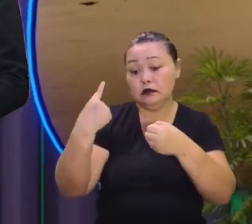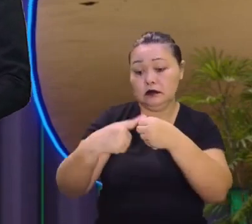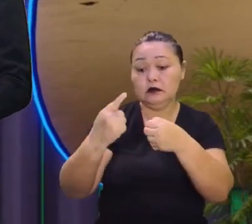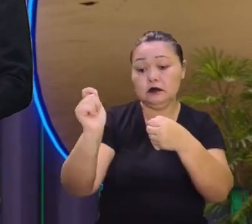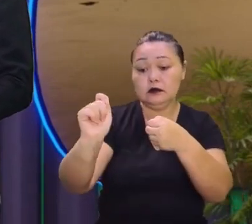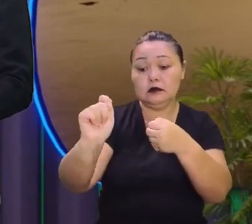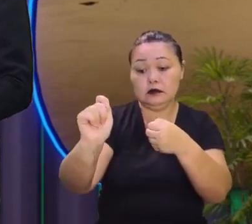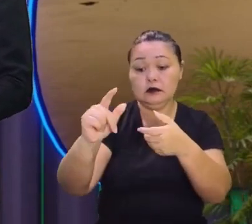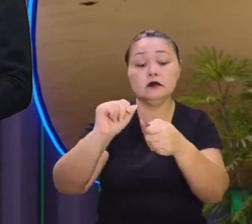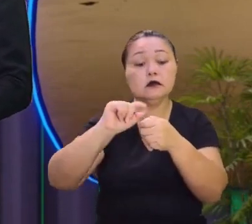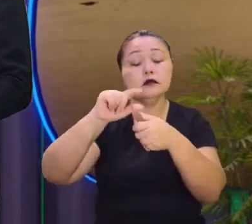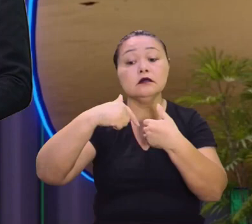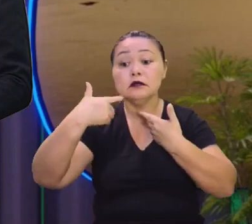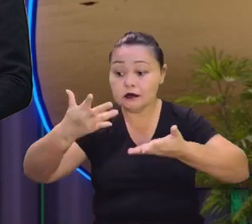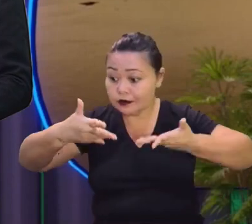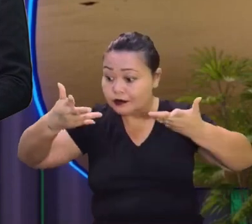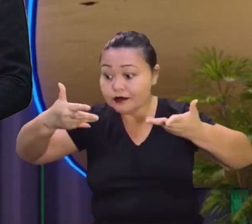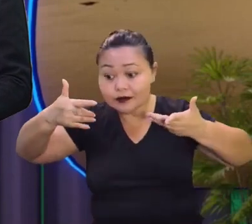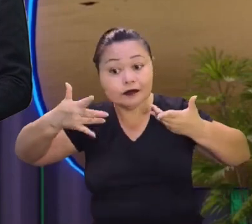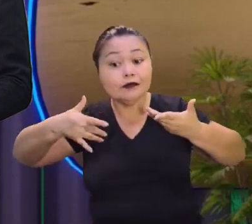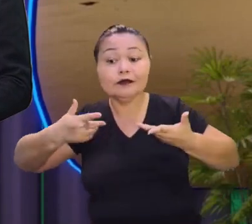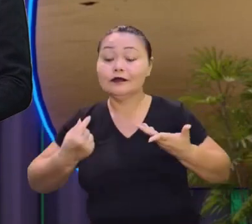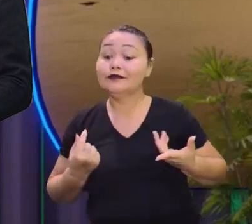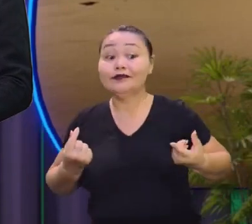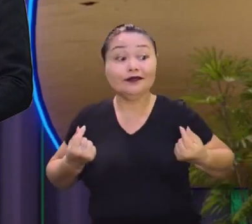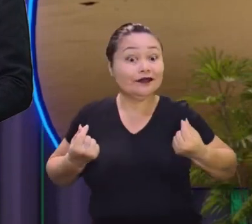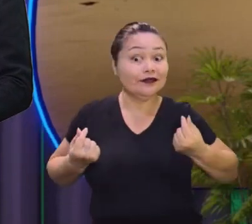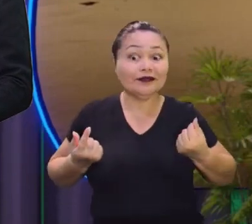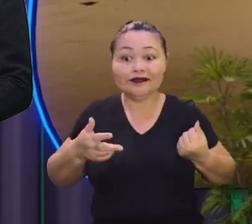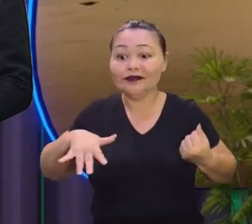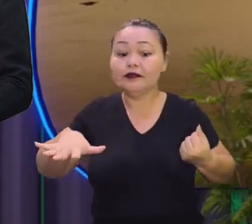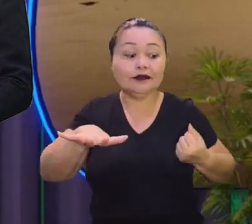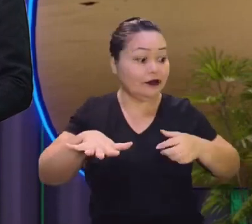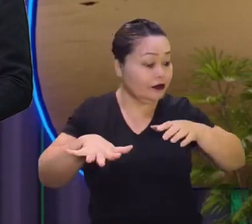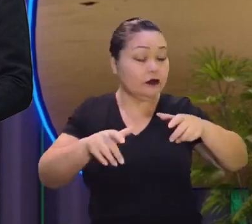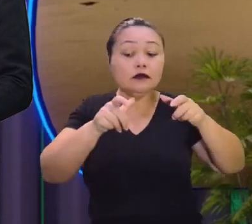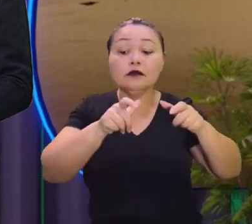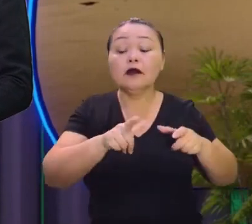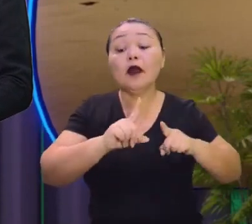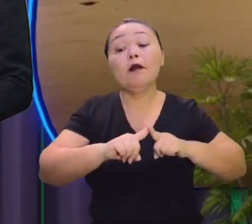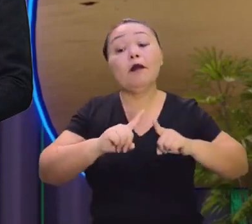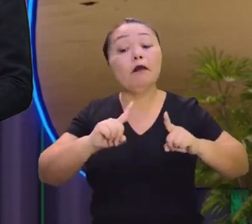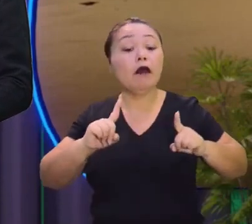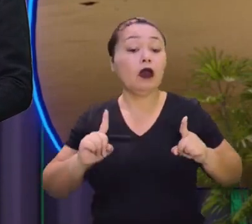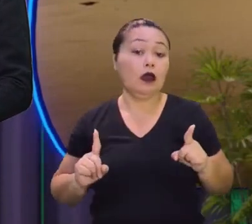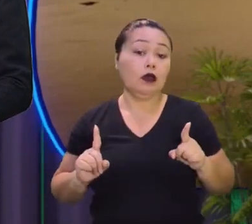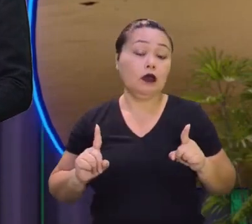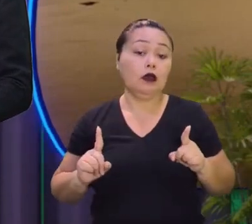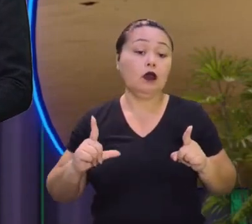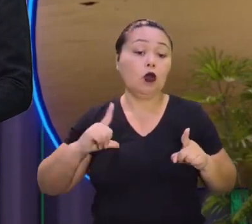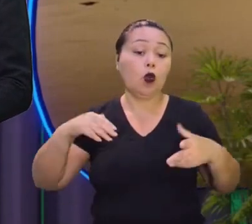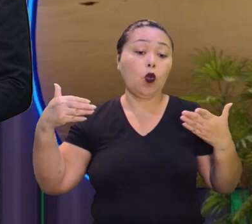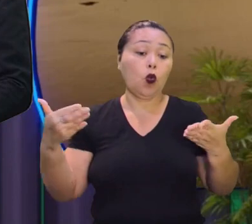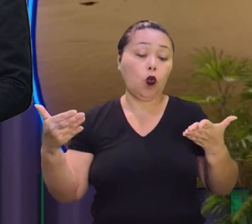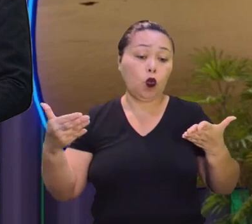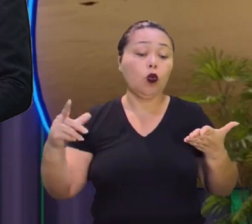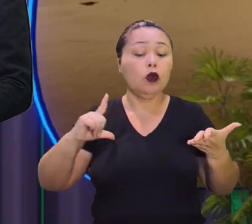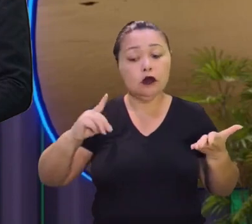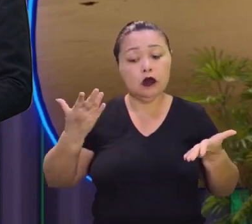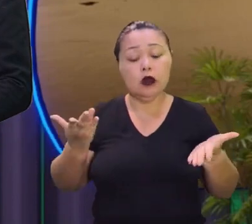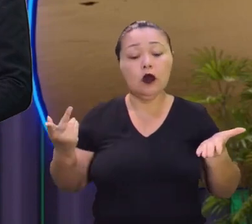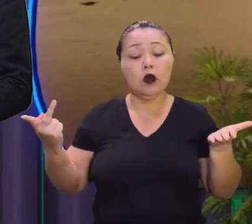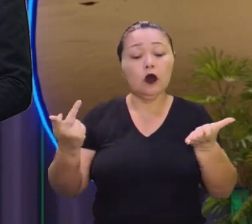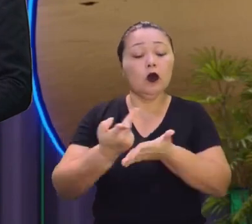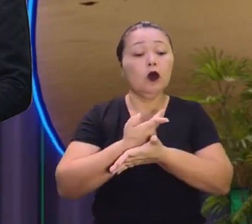Ariquemes. Então, assim, essa motivou o quê? A economia local. Mas a partir do momento que hoje a gente tem, até